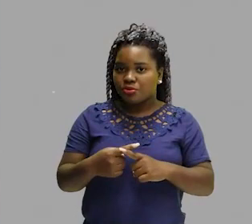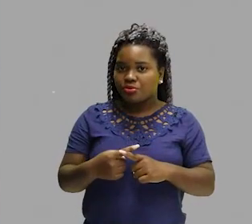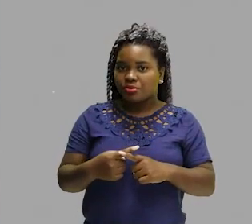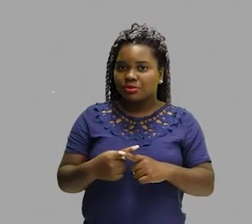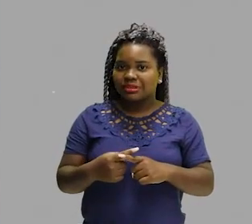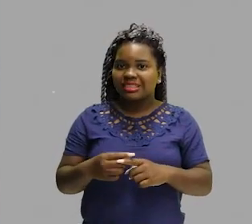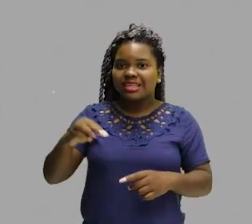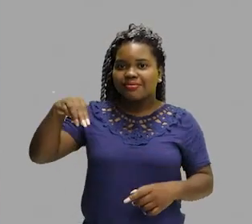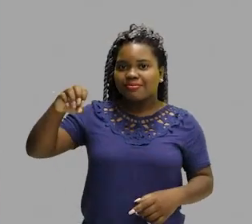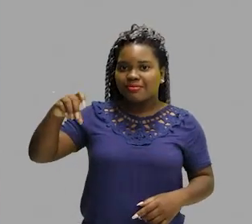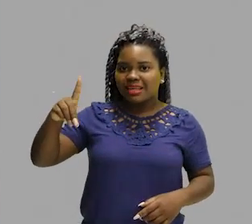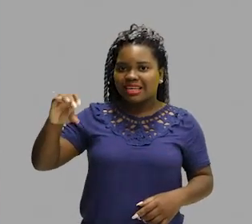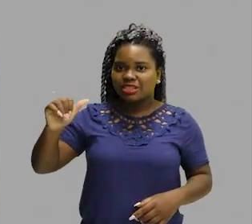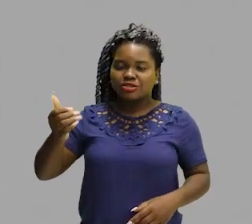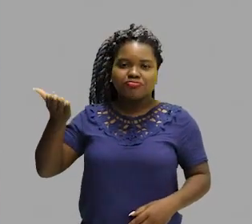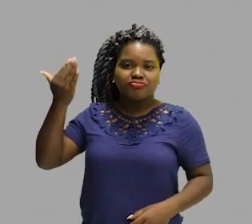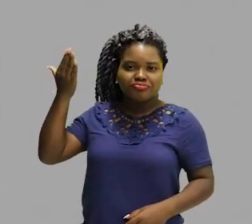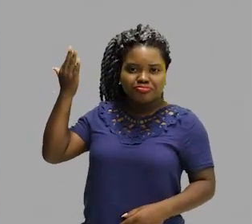Média.